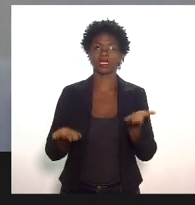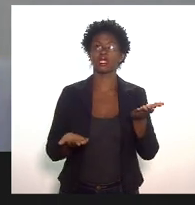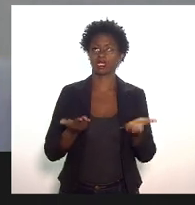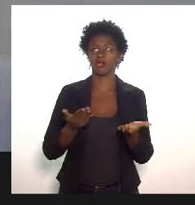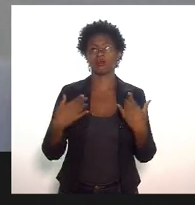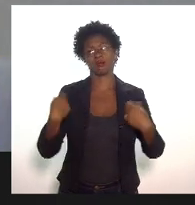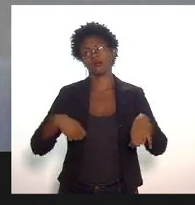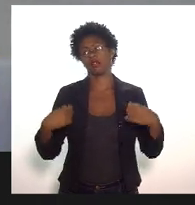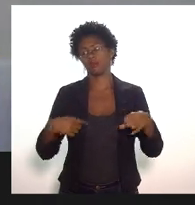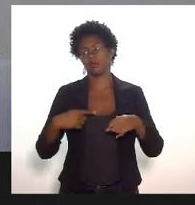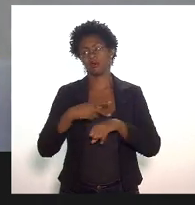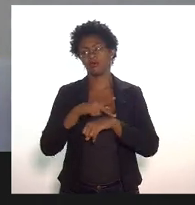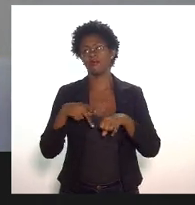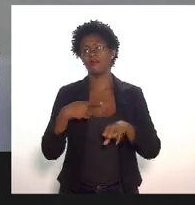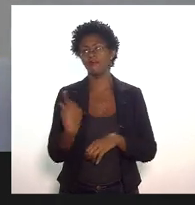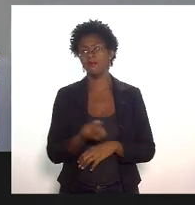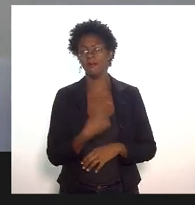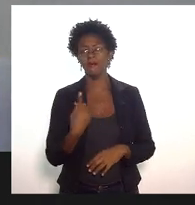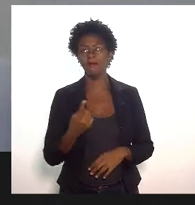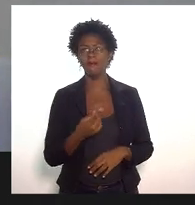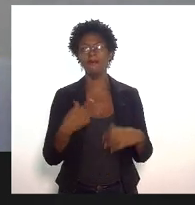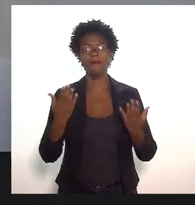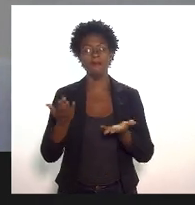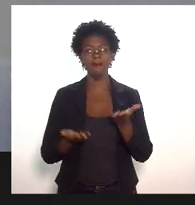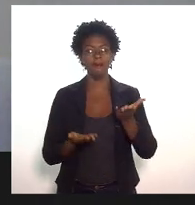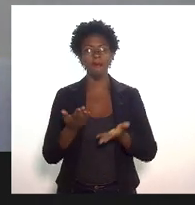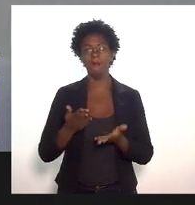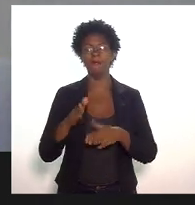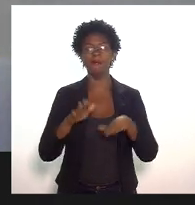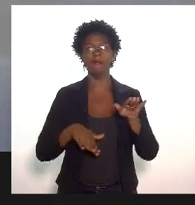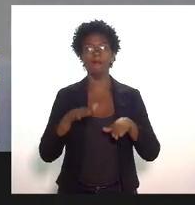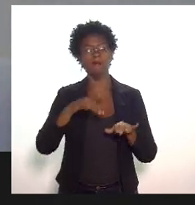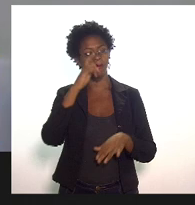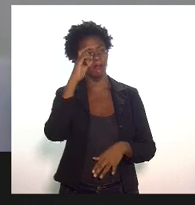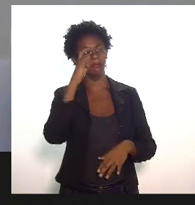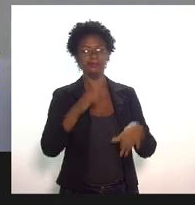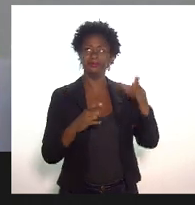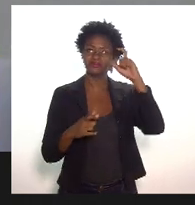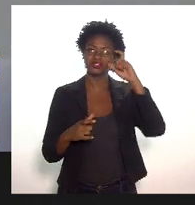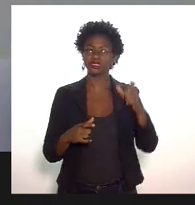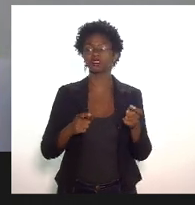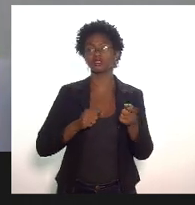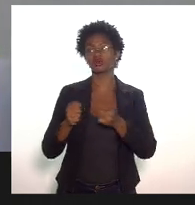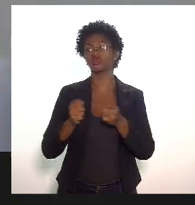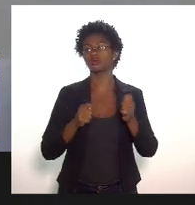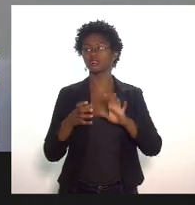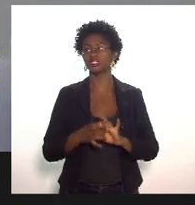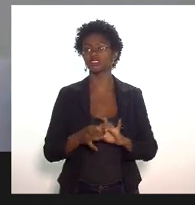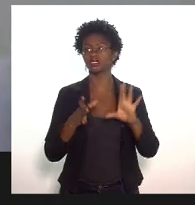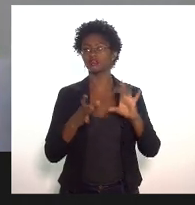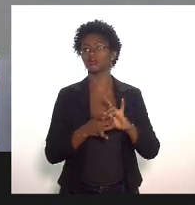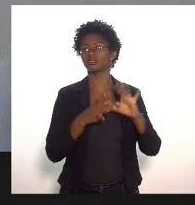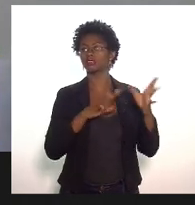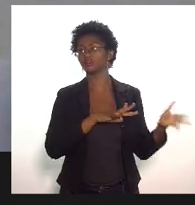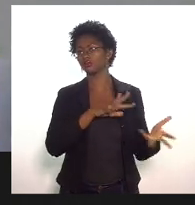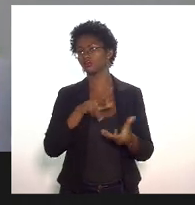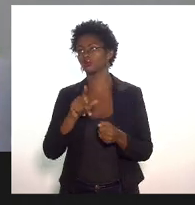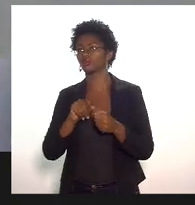nosso país, no equilíbrio e defendendo nossos interesses, como as principais economias liberais do mundo já fazem nos seus